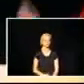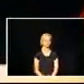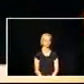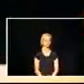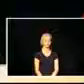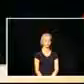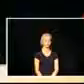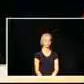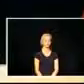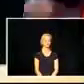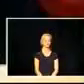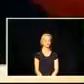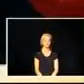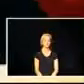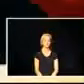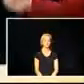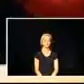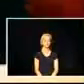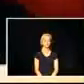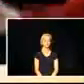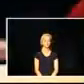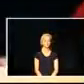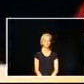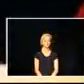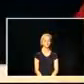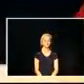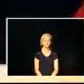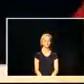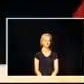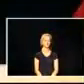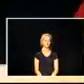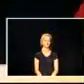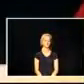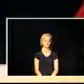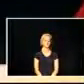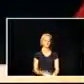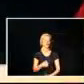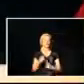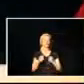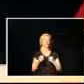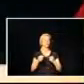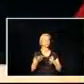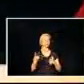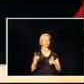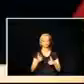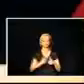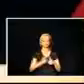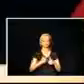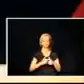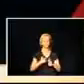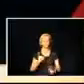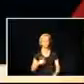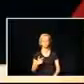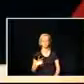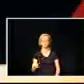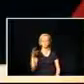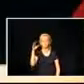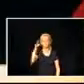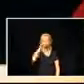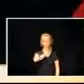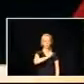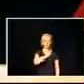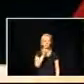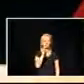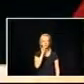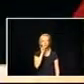o Papa para arrumar, porque às vezes fica 6 meses, 1 ano com problema no departamento. Não existe agilidade.